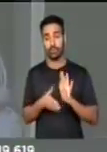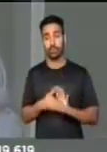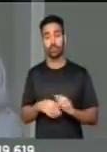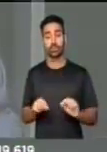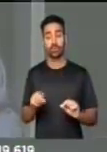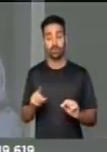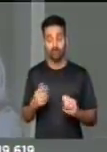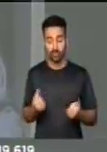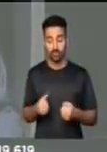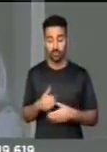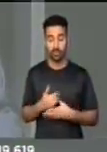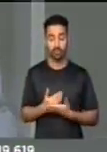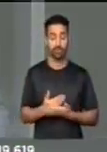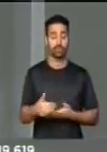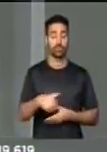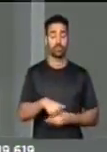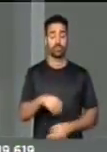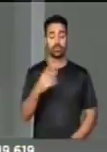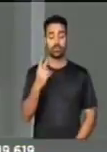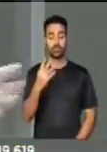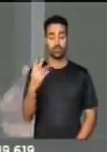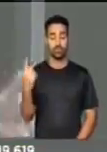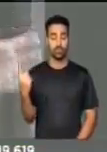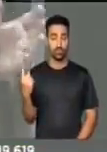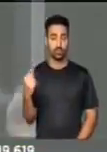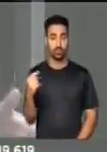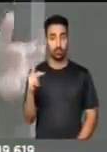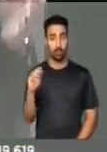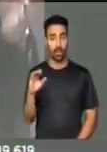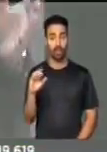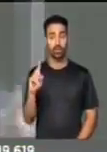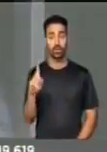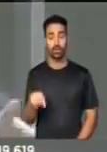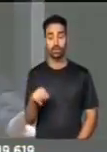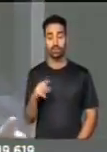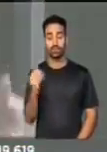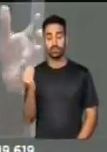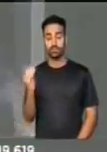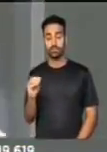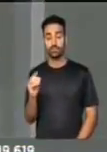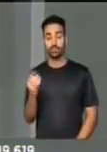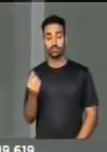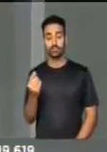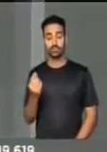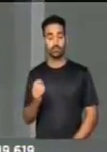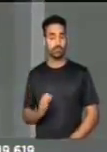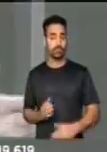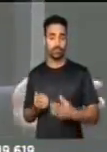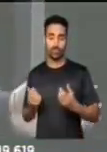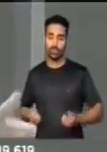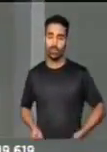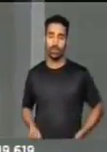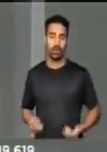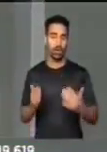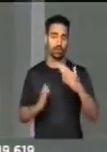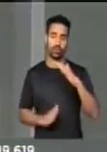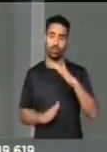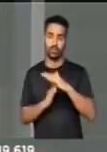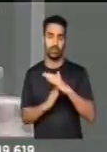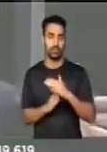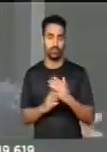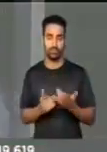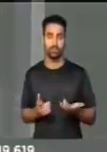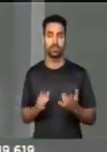a votação da PEC 241, que é a PEC que limita, que dá teto ao gasto público. Toda família